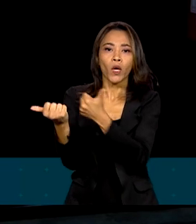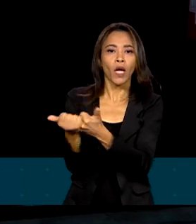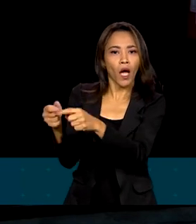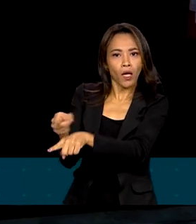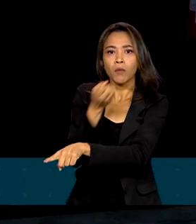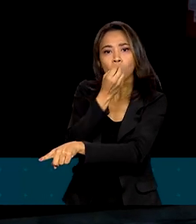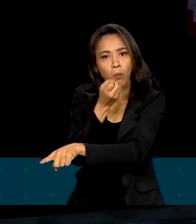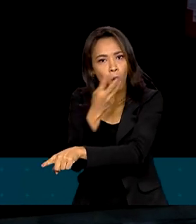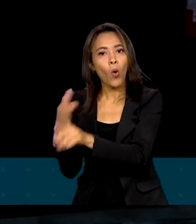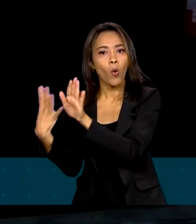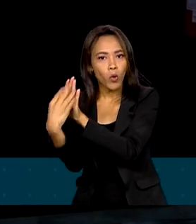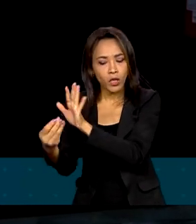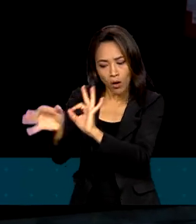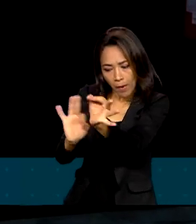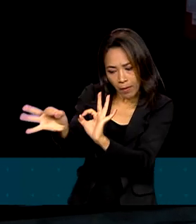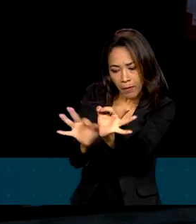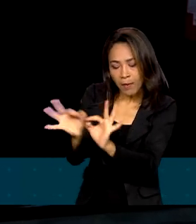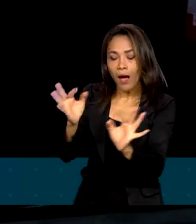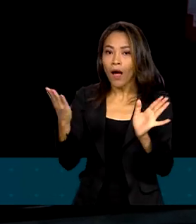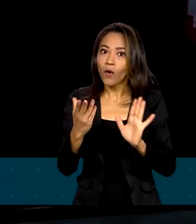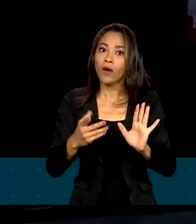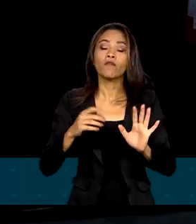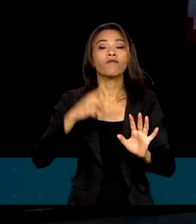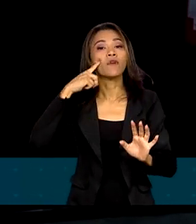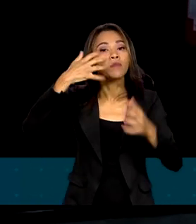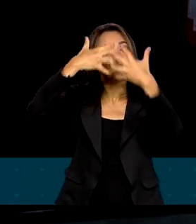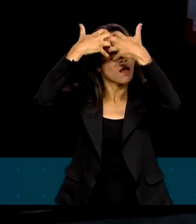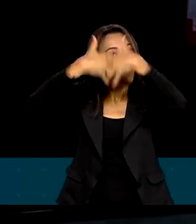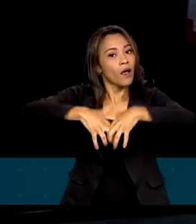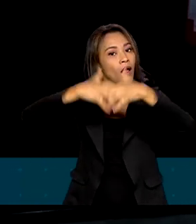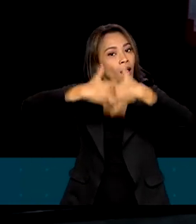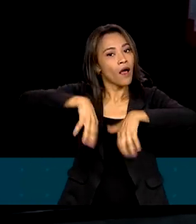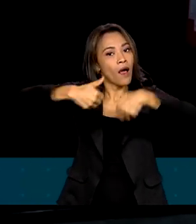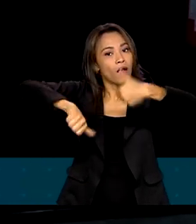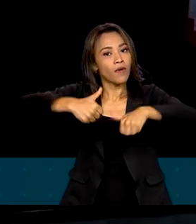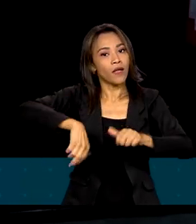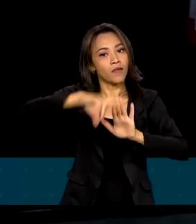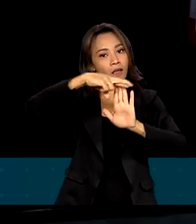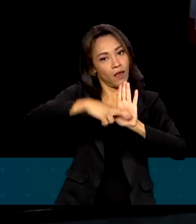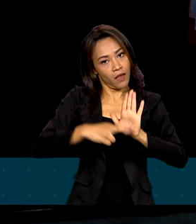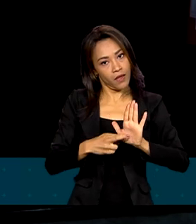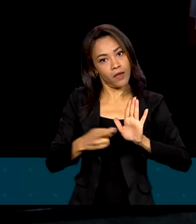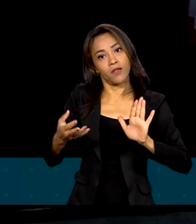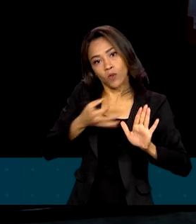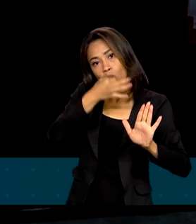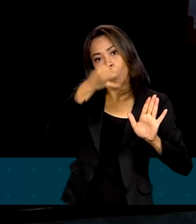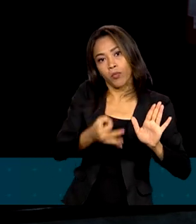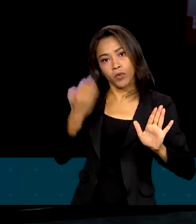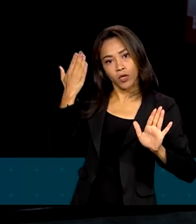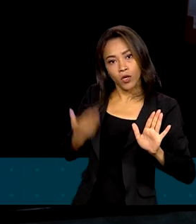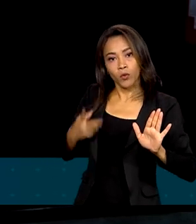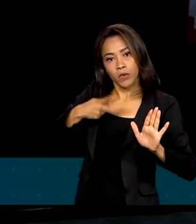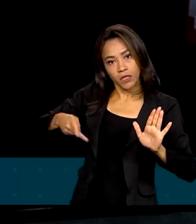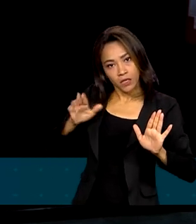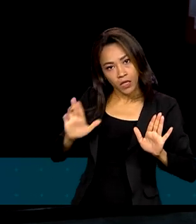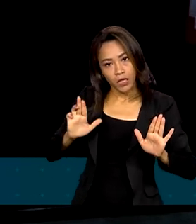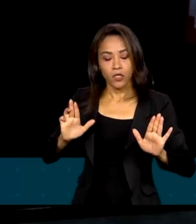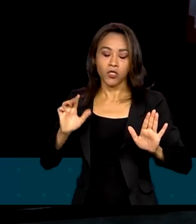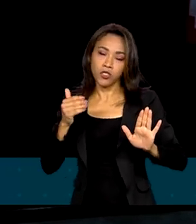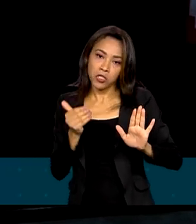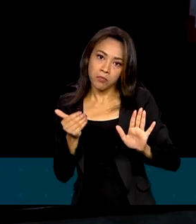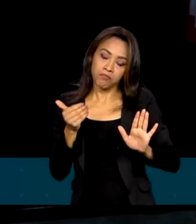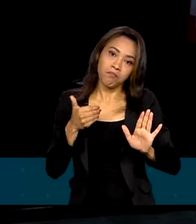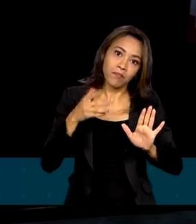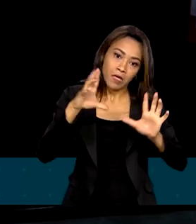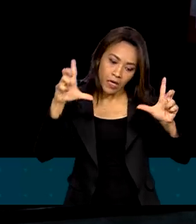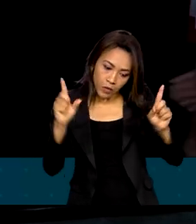muito boa. Agora é hora de analisar parâmetros de acordo com uma decisão política do presidente da República, de esticar um pouquinho mais ou de espremer